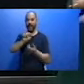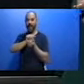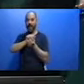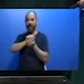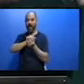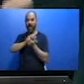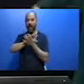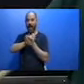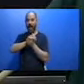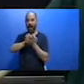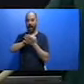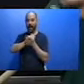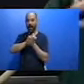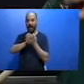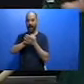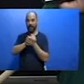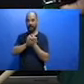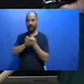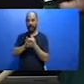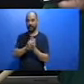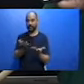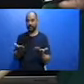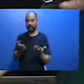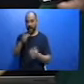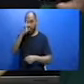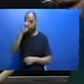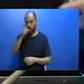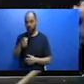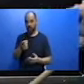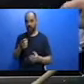lave sempre as mãos é uma ordem